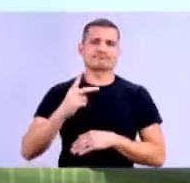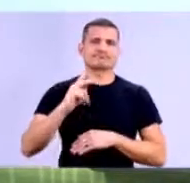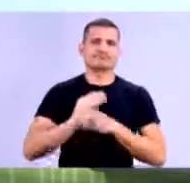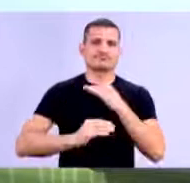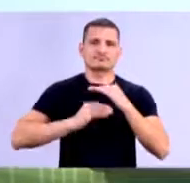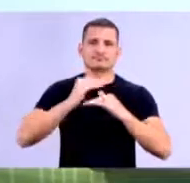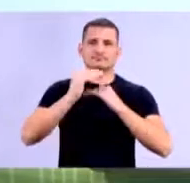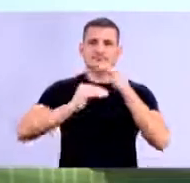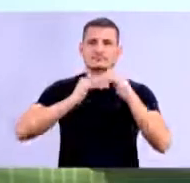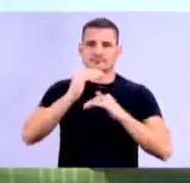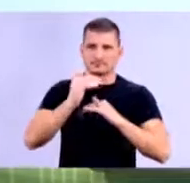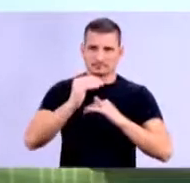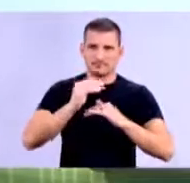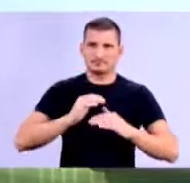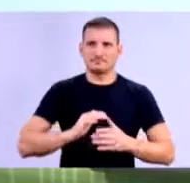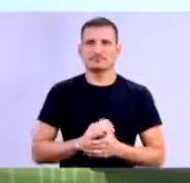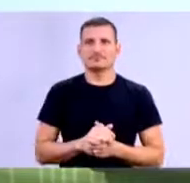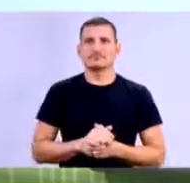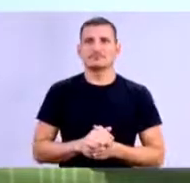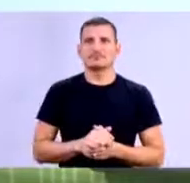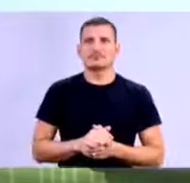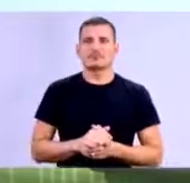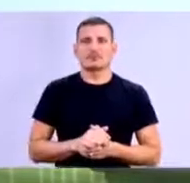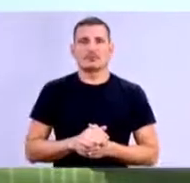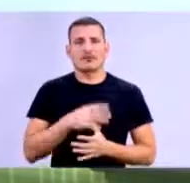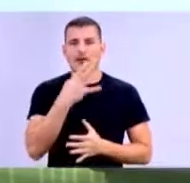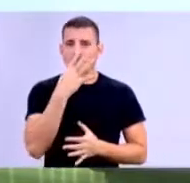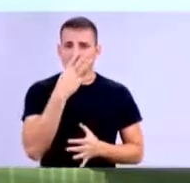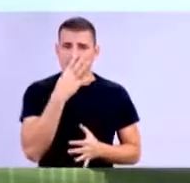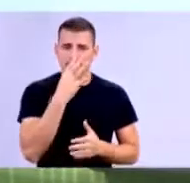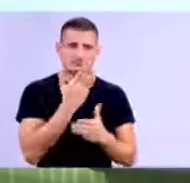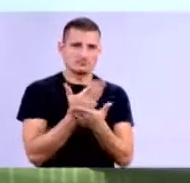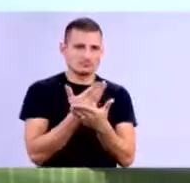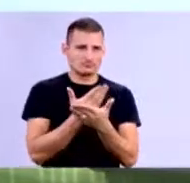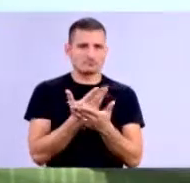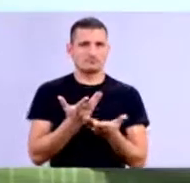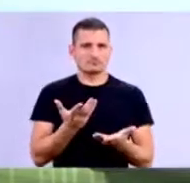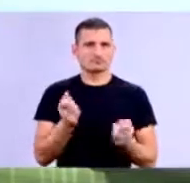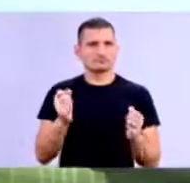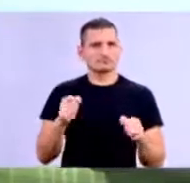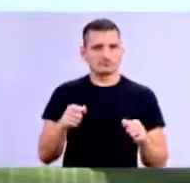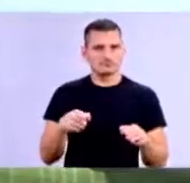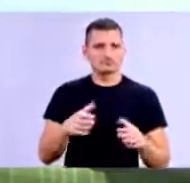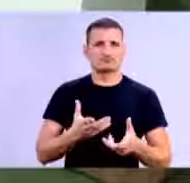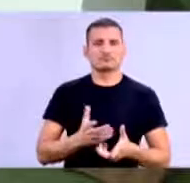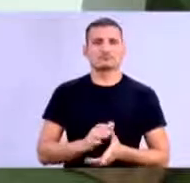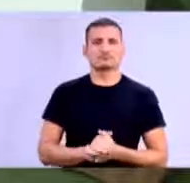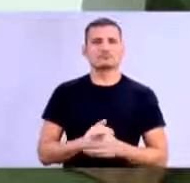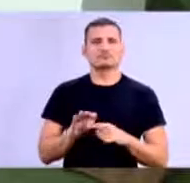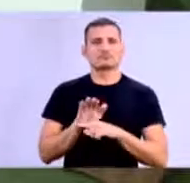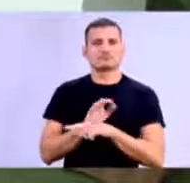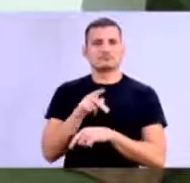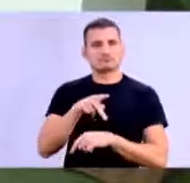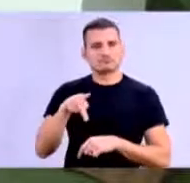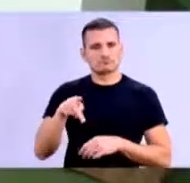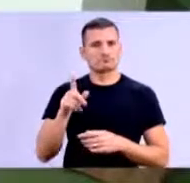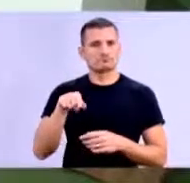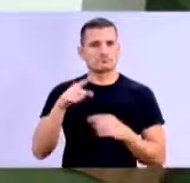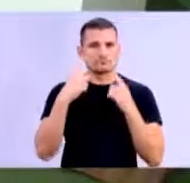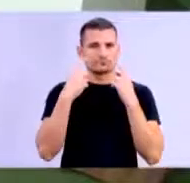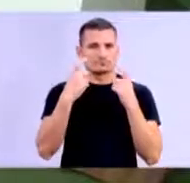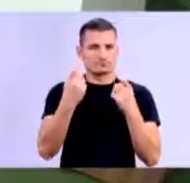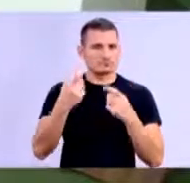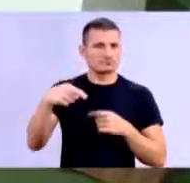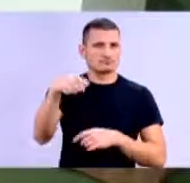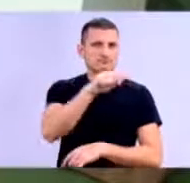desenvolvimento profissional e, por que não, pessoal? Claro! Professora, É interessante que esses meninos entendam